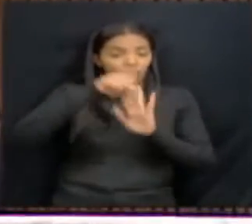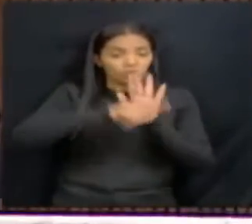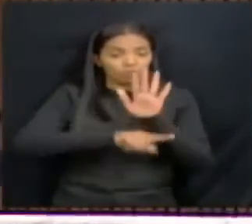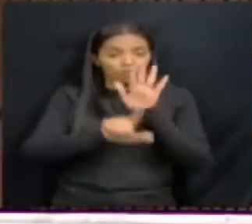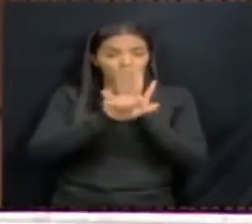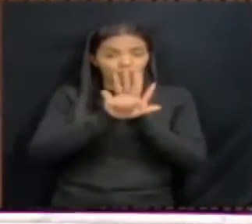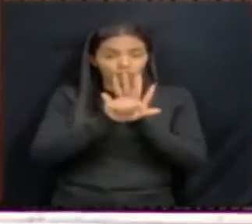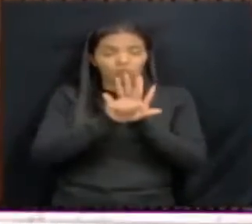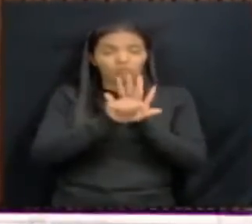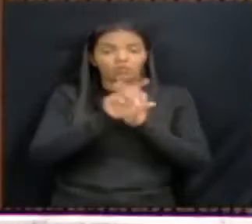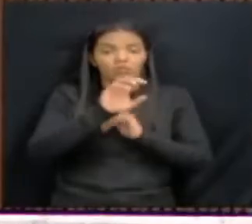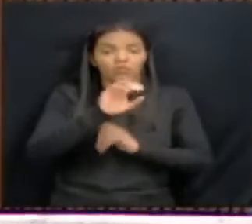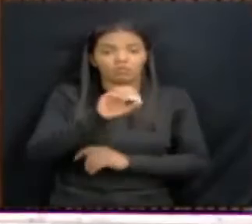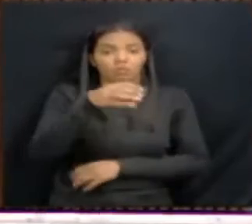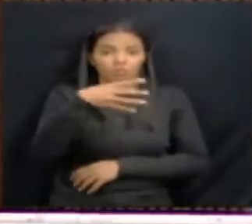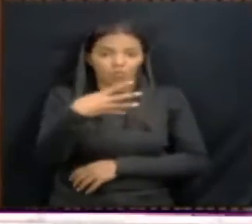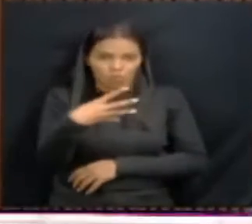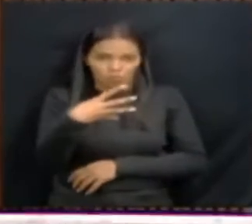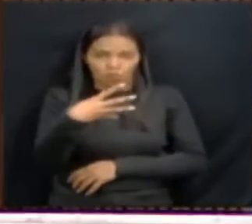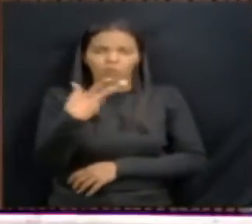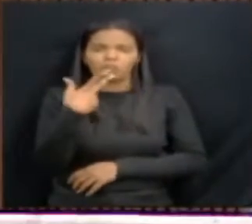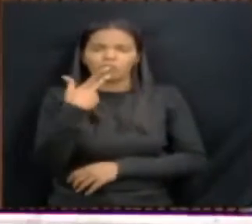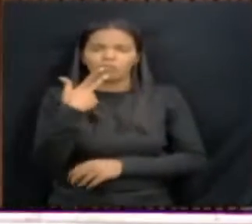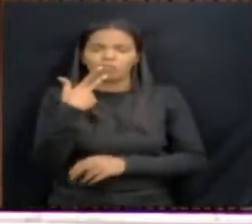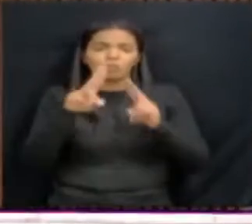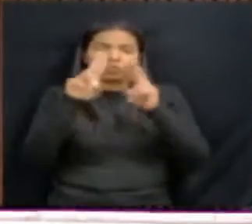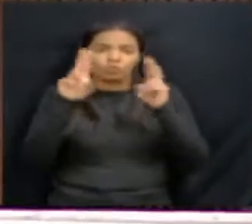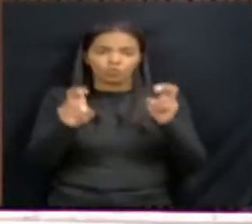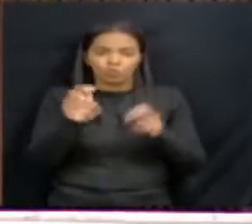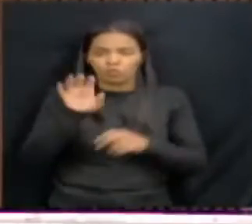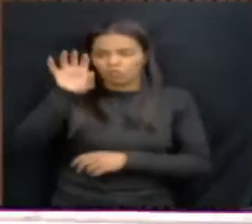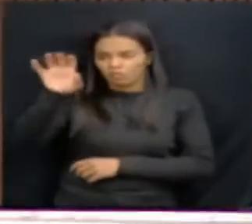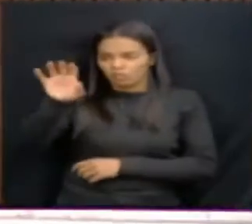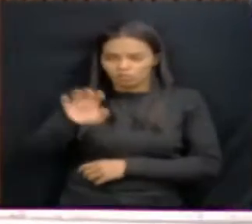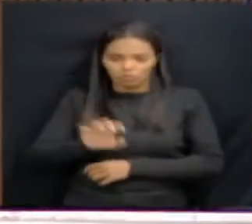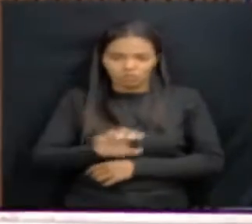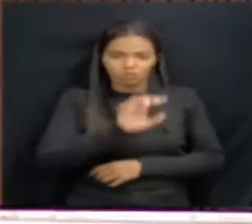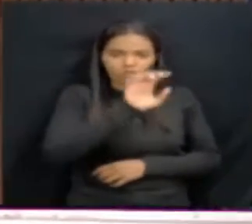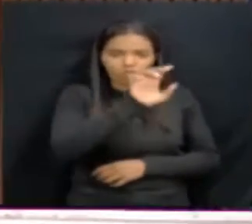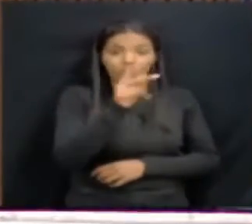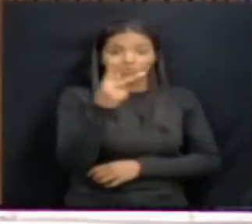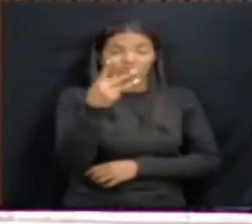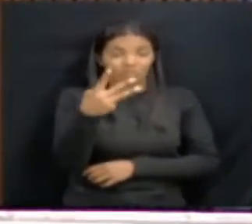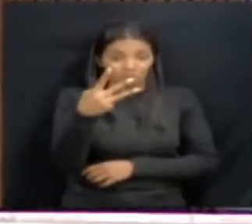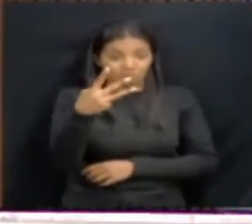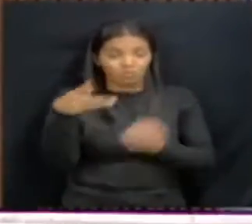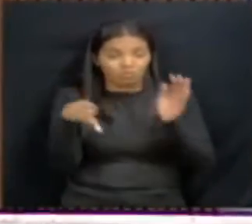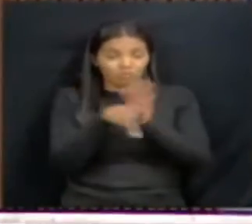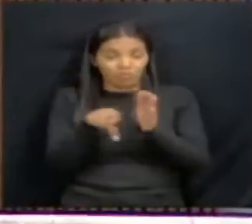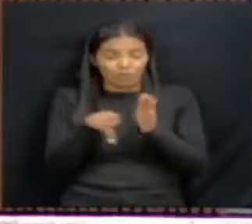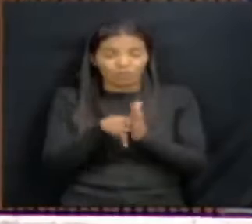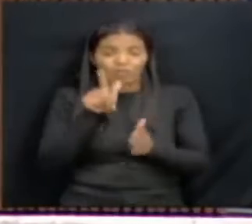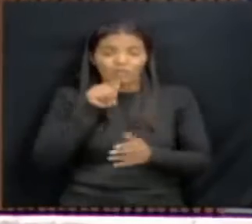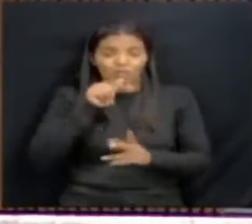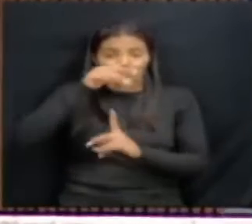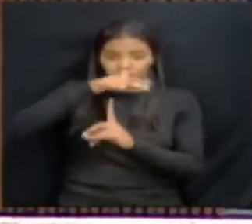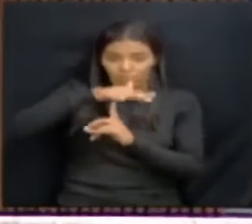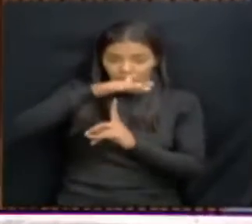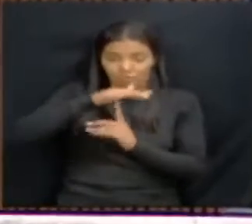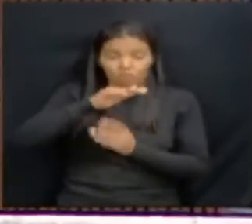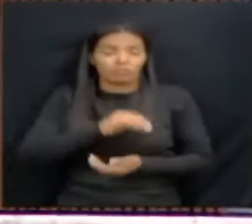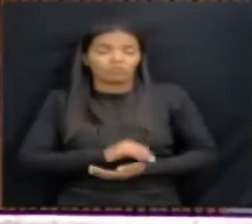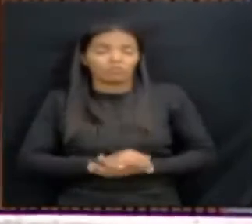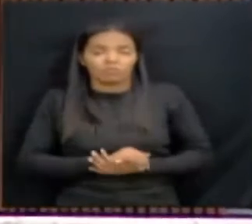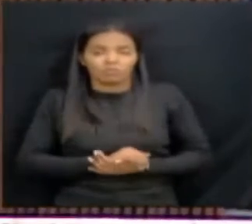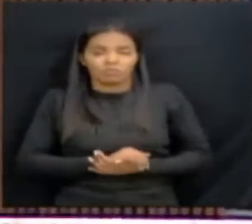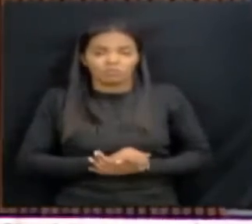04, que trata especificamente da regionalização das micro-regiões de saneamento do Paraná, e também de